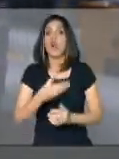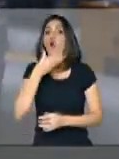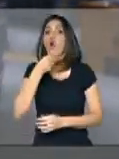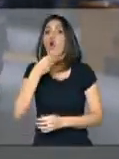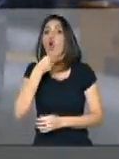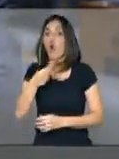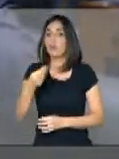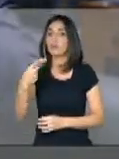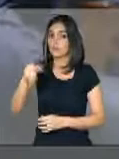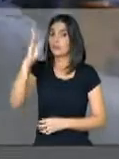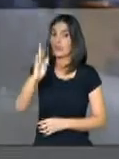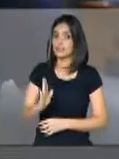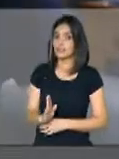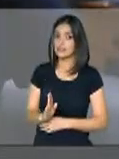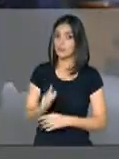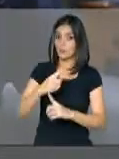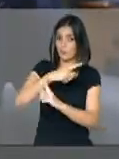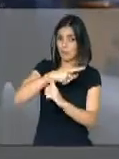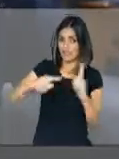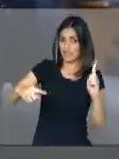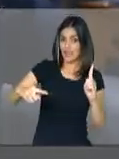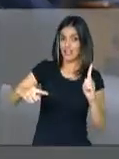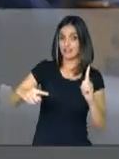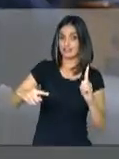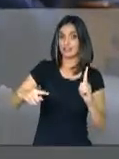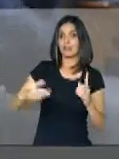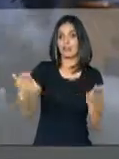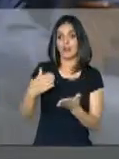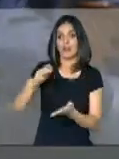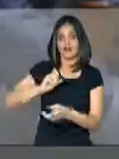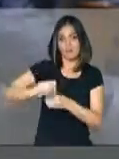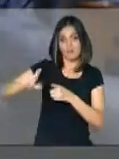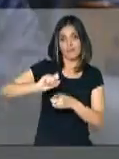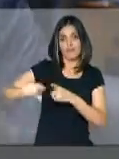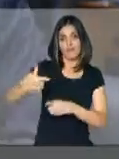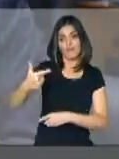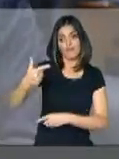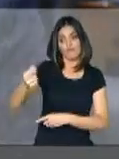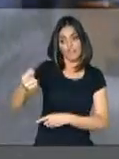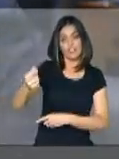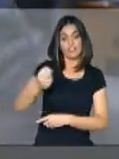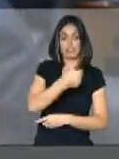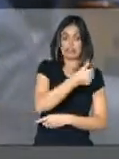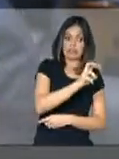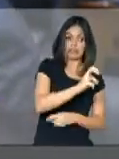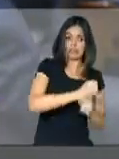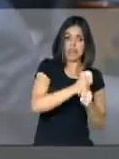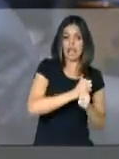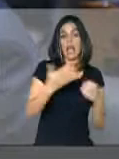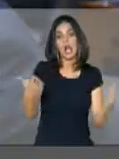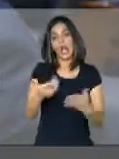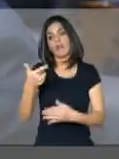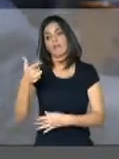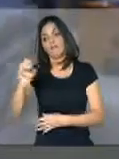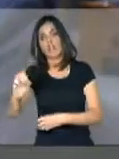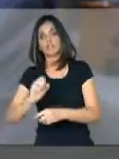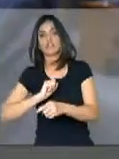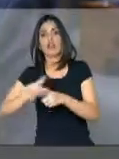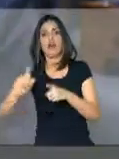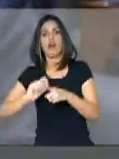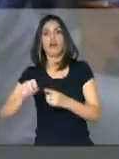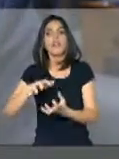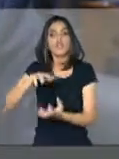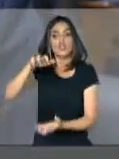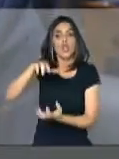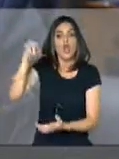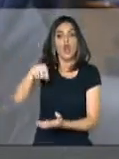homens no Brasil, com o aumento de 15 para 20 anos do tempo mínimo de contribuição, já idosos, com 65 anos de idade, não